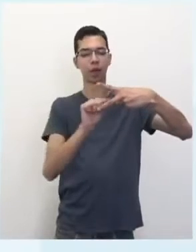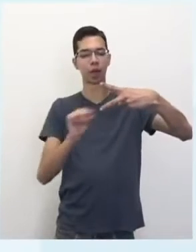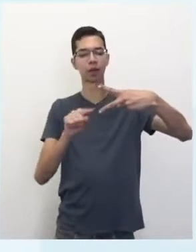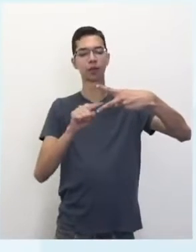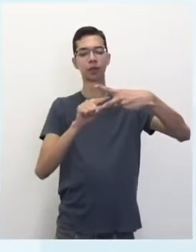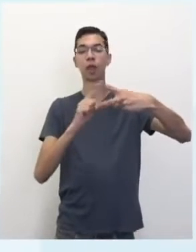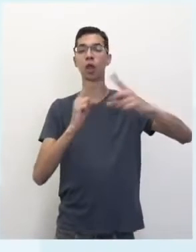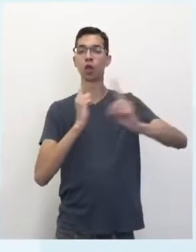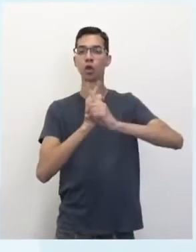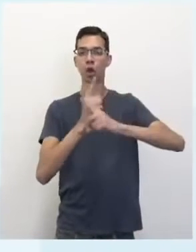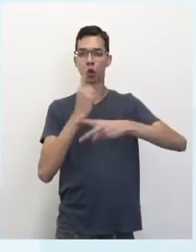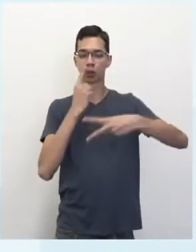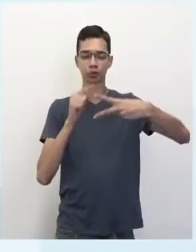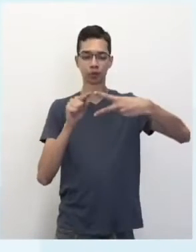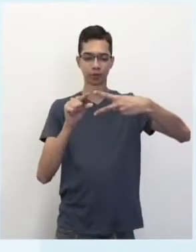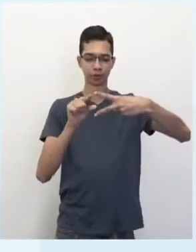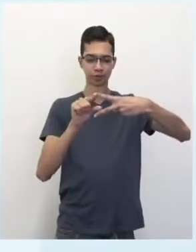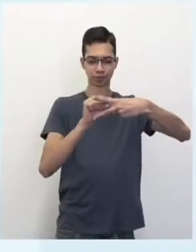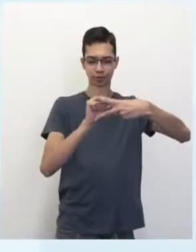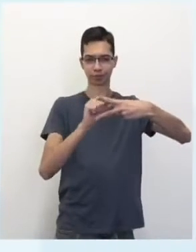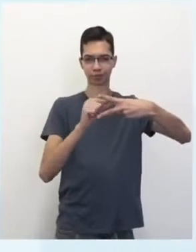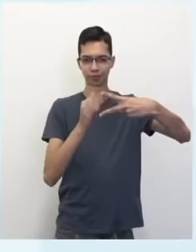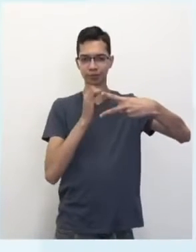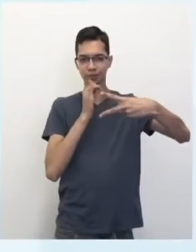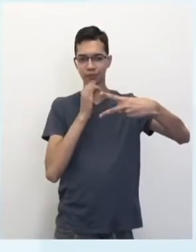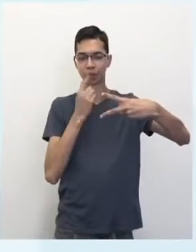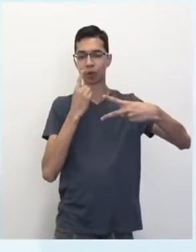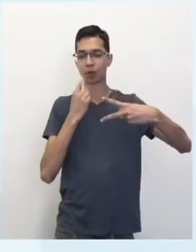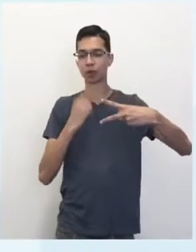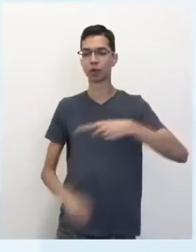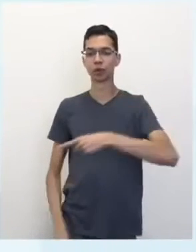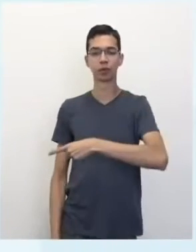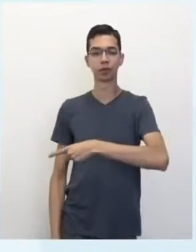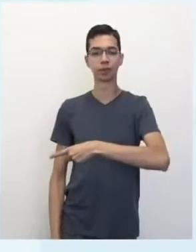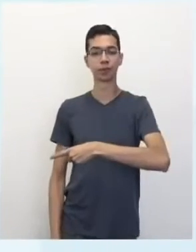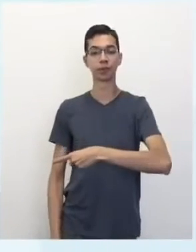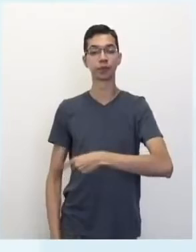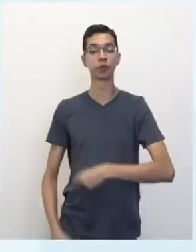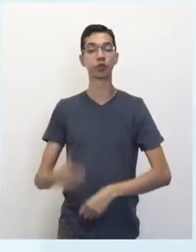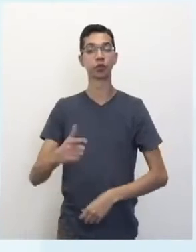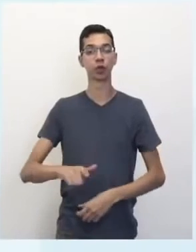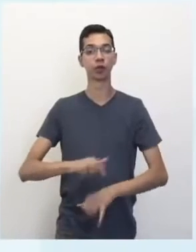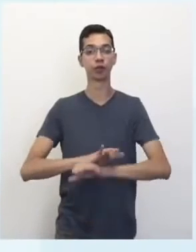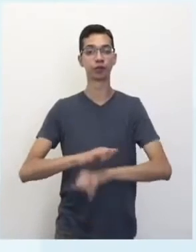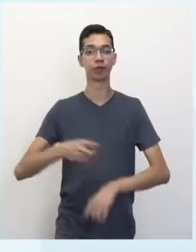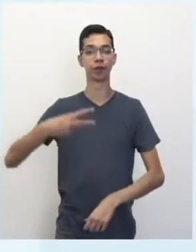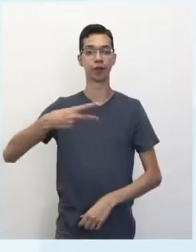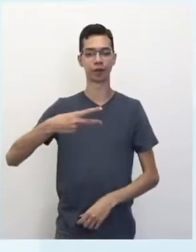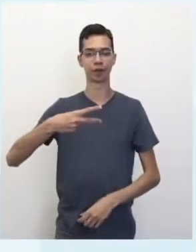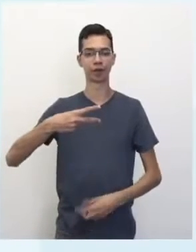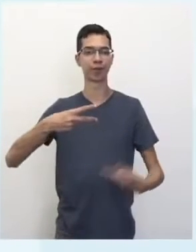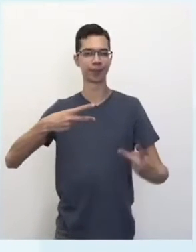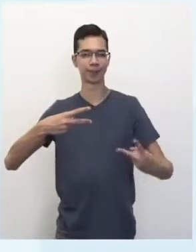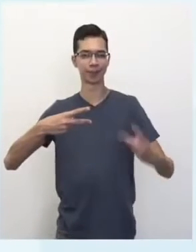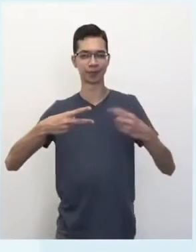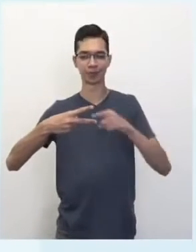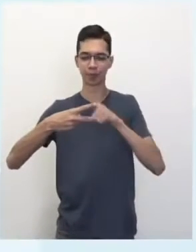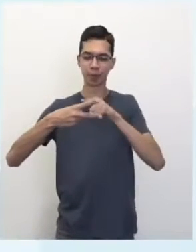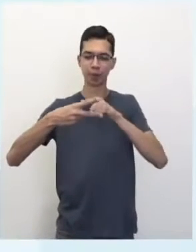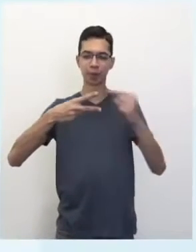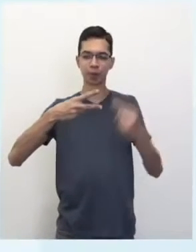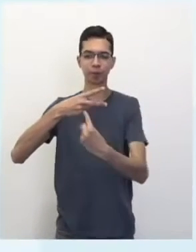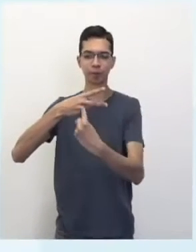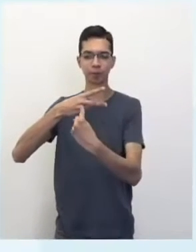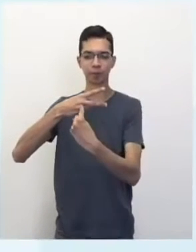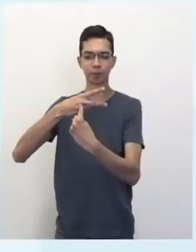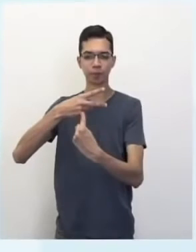nessa intersecção, ou seja, esse ponto, de novo aqui, ó, vamos falar um pouquinho sobre isso, ó, esse ponto, opa,